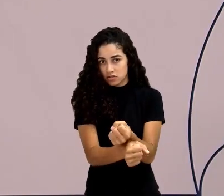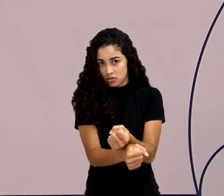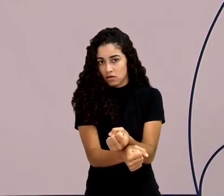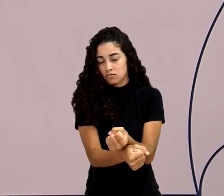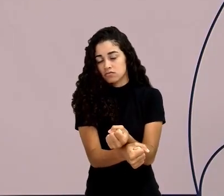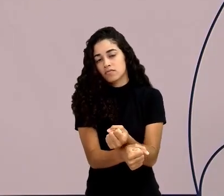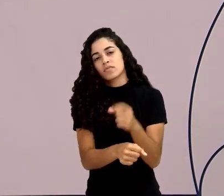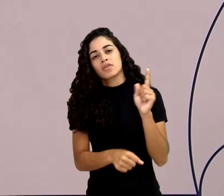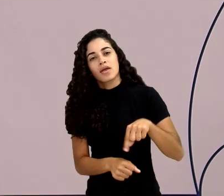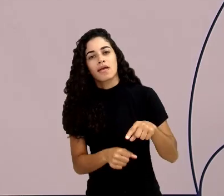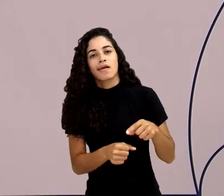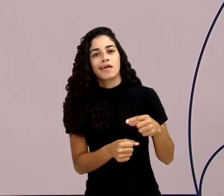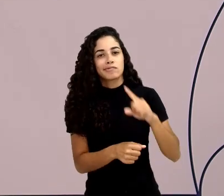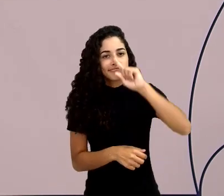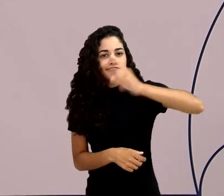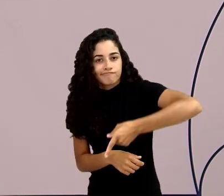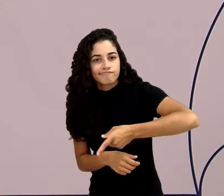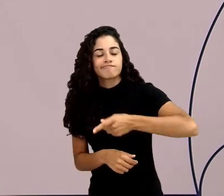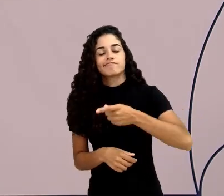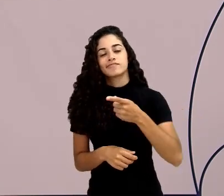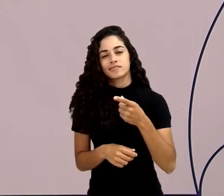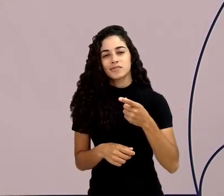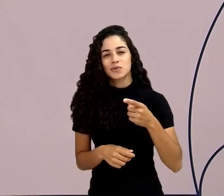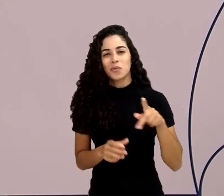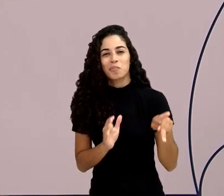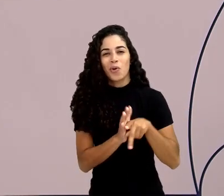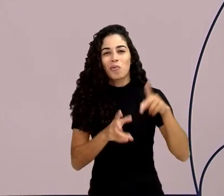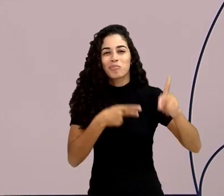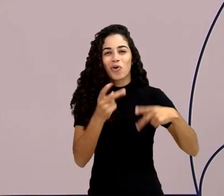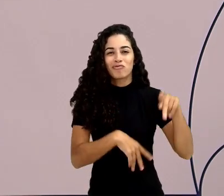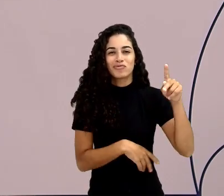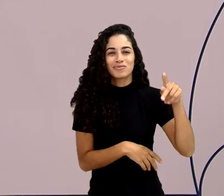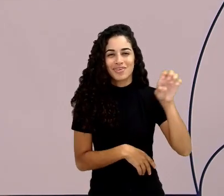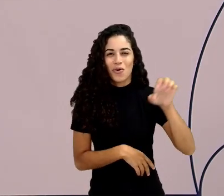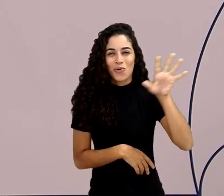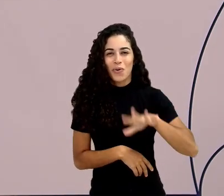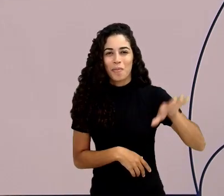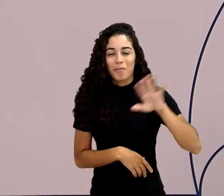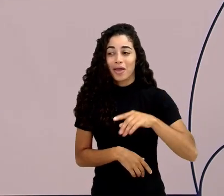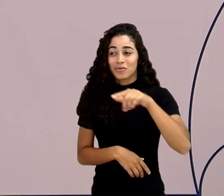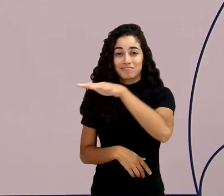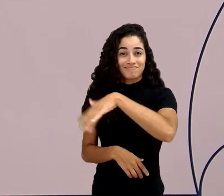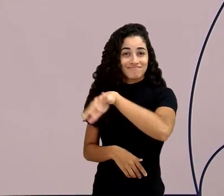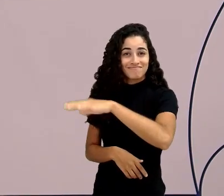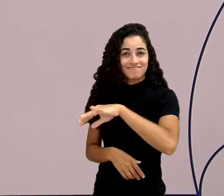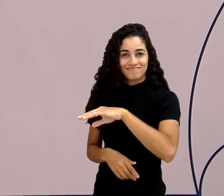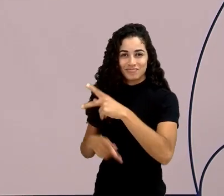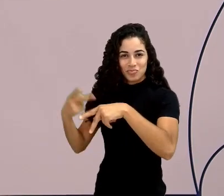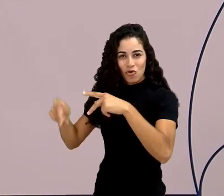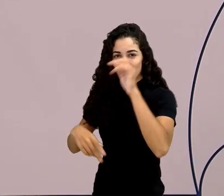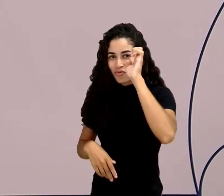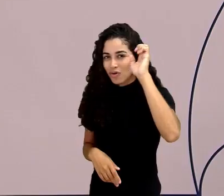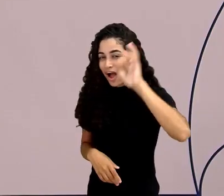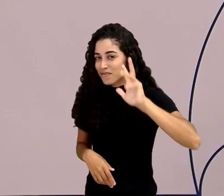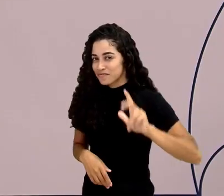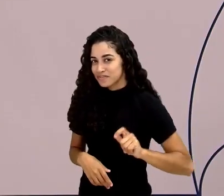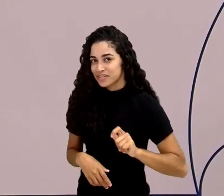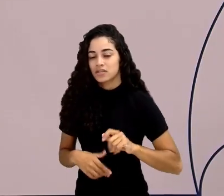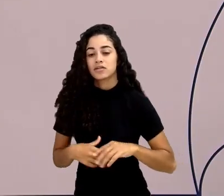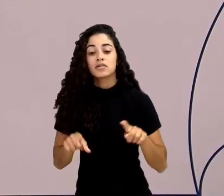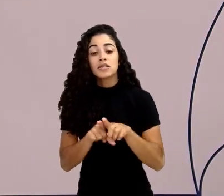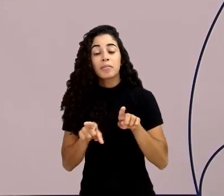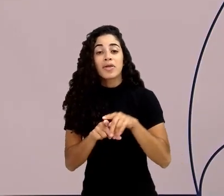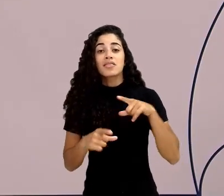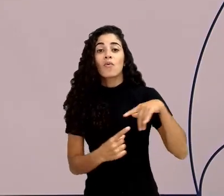pelos europeus às populações africanas e o início, né, do comércio de pessoas